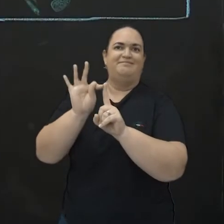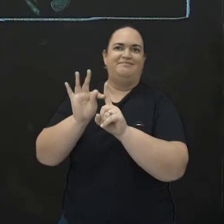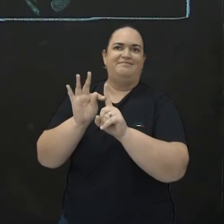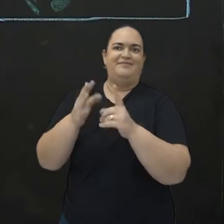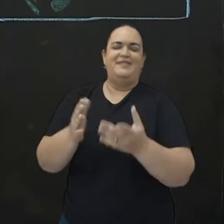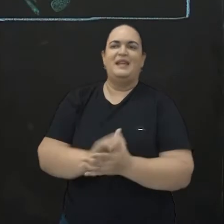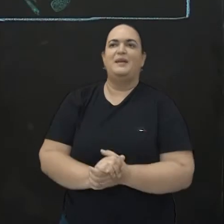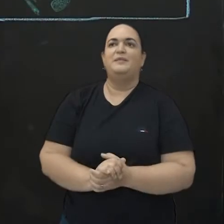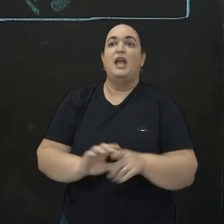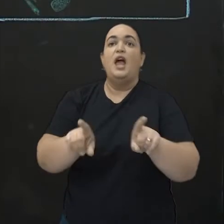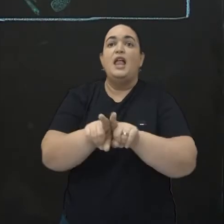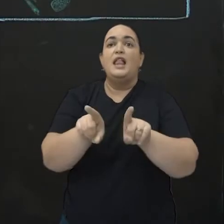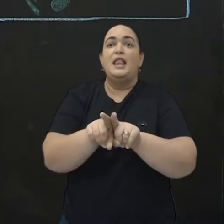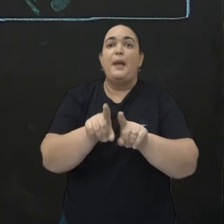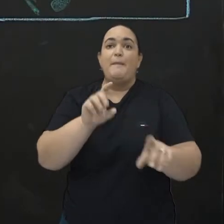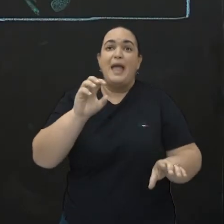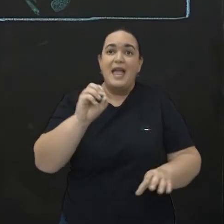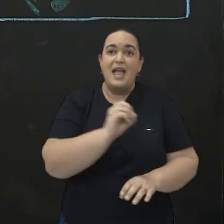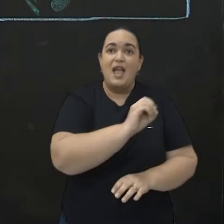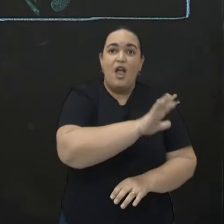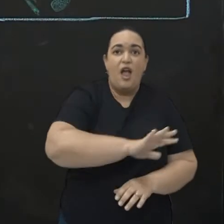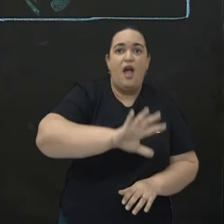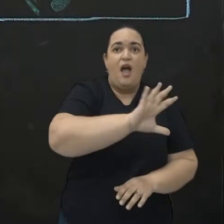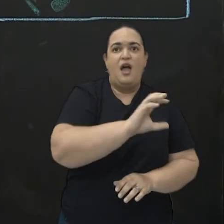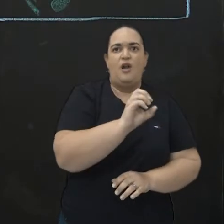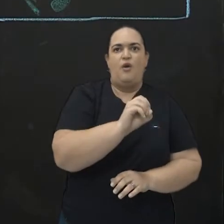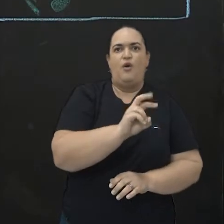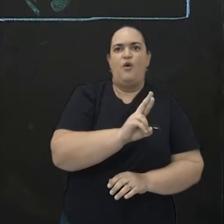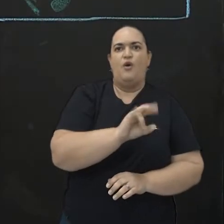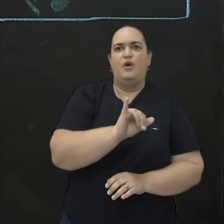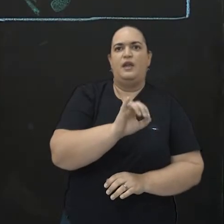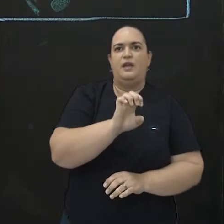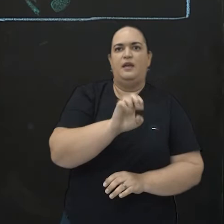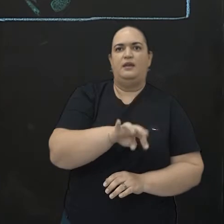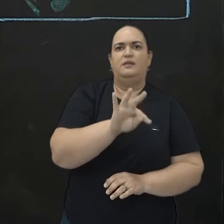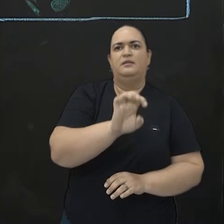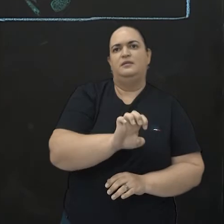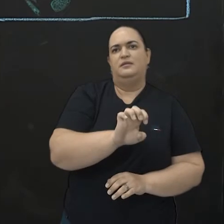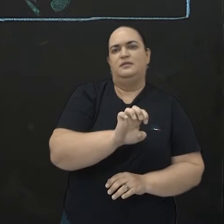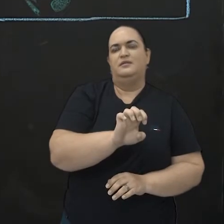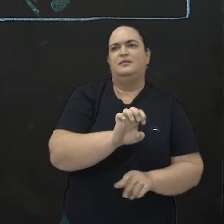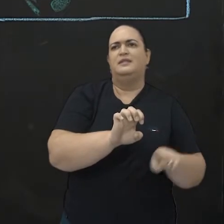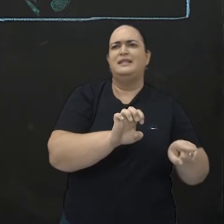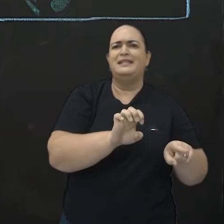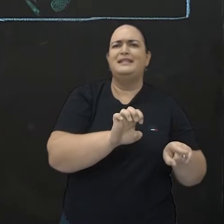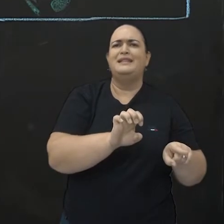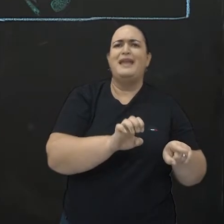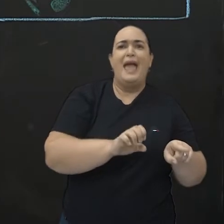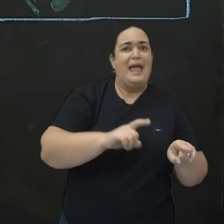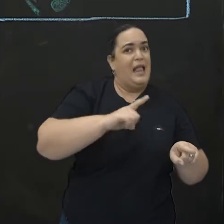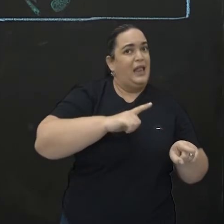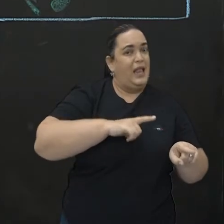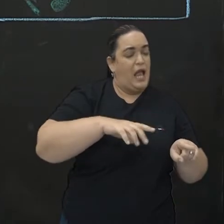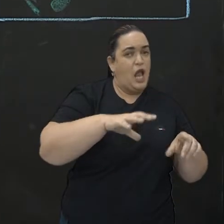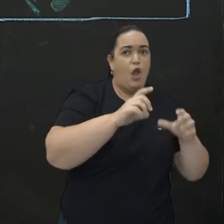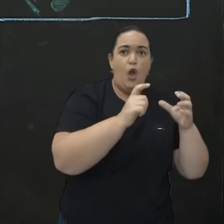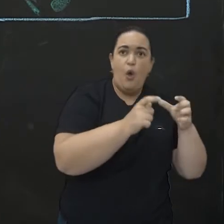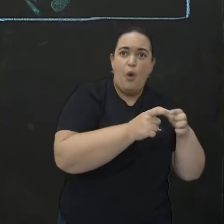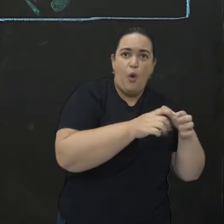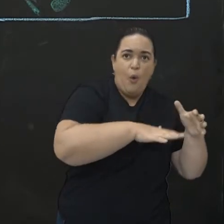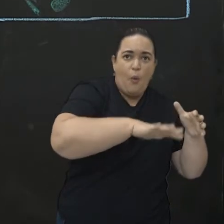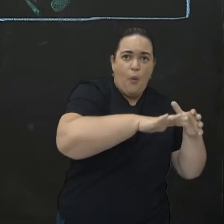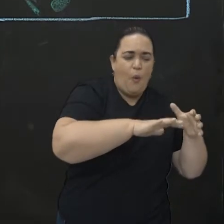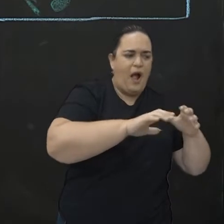áreas do Oriente Médio também vai aparecer o clima árido e semiárido. porque vai ter essa formação também devido